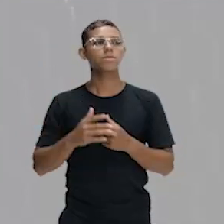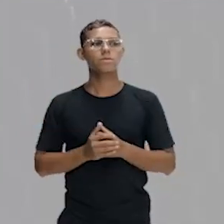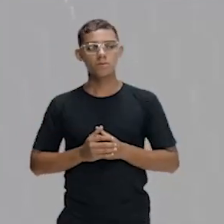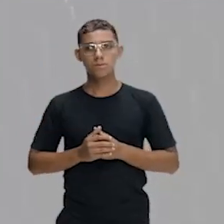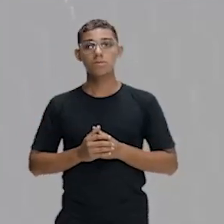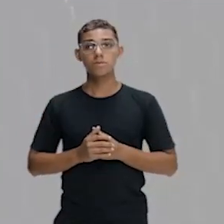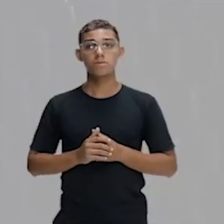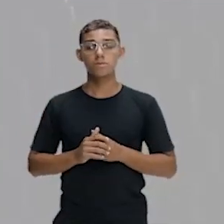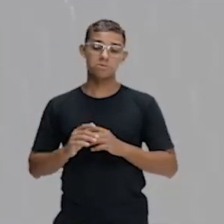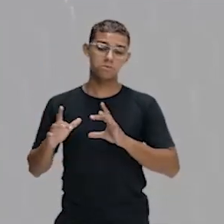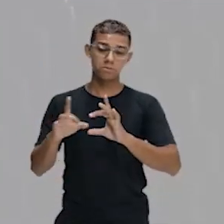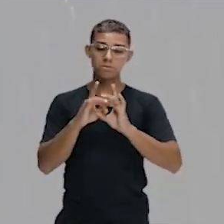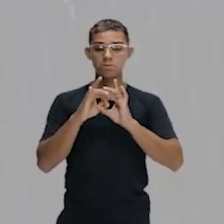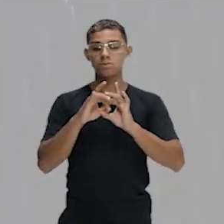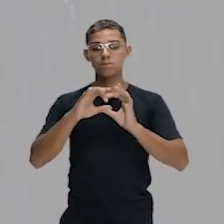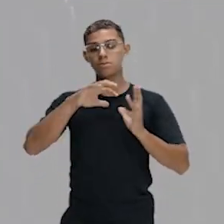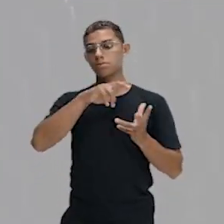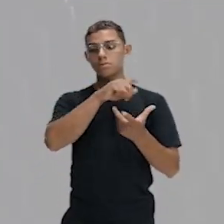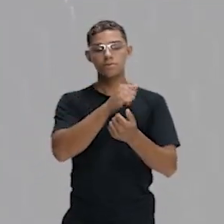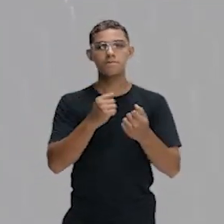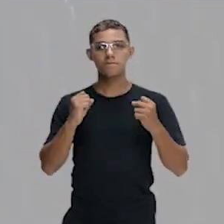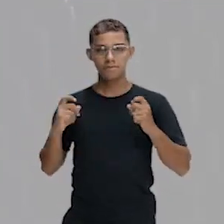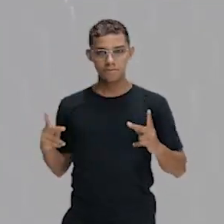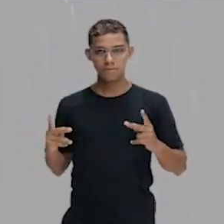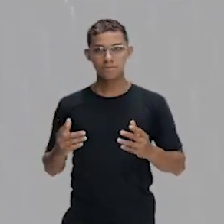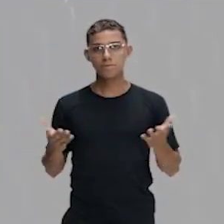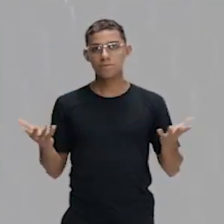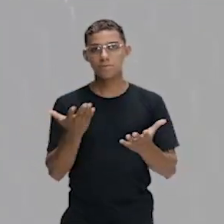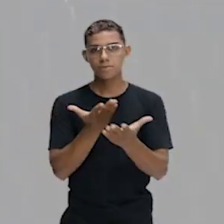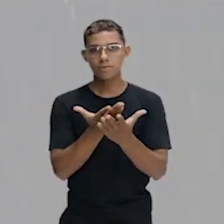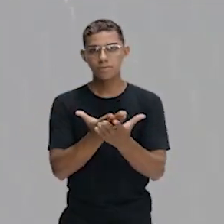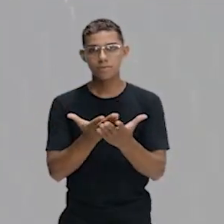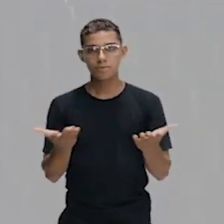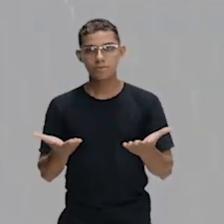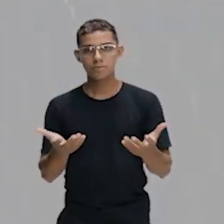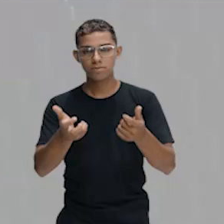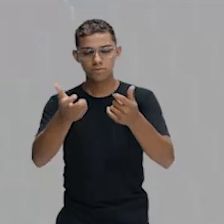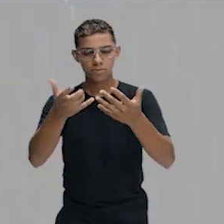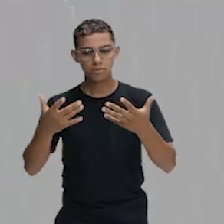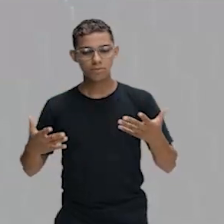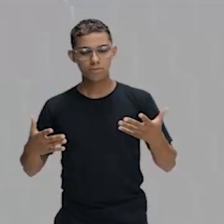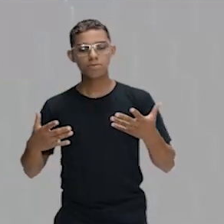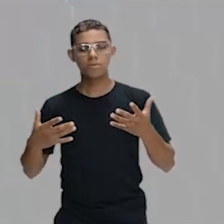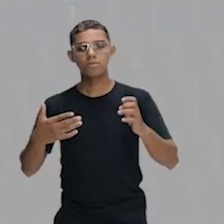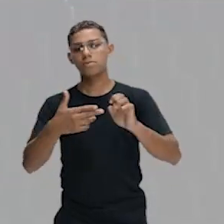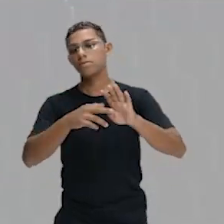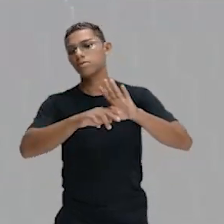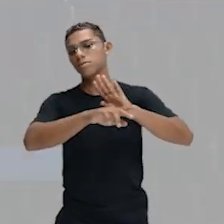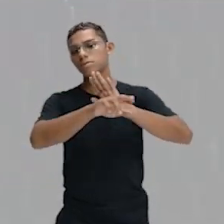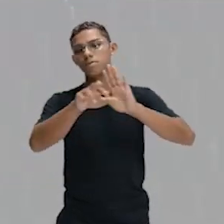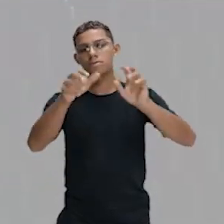ele com um bioma mundial. Ok, pessoal? Essa foi a nossa aula sobre biomas